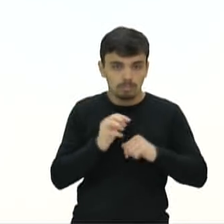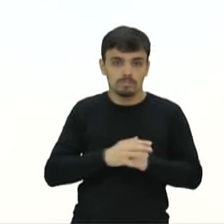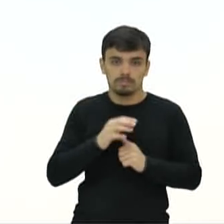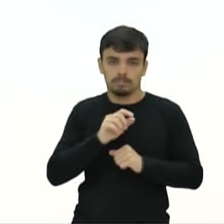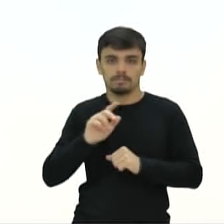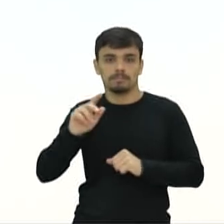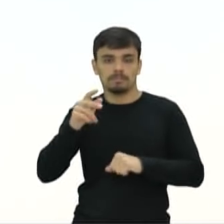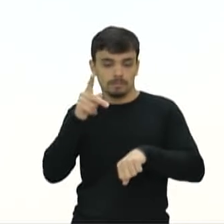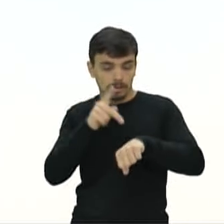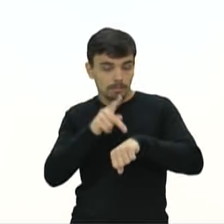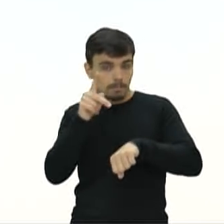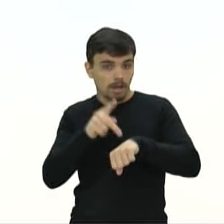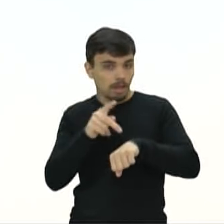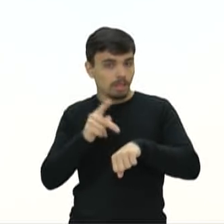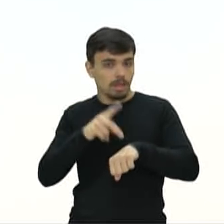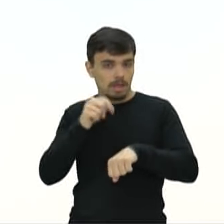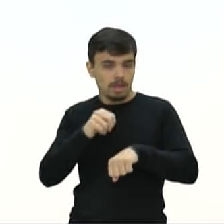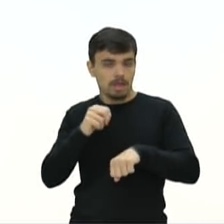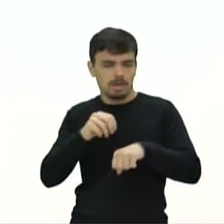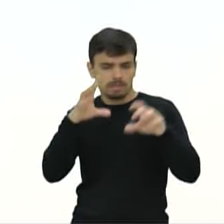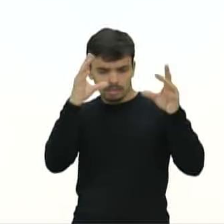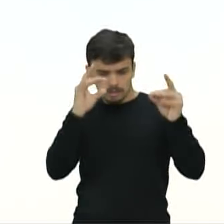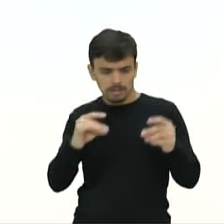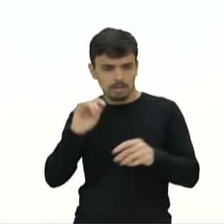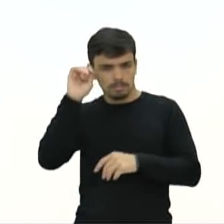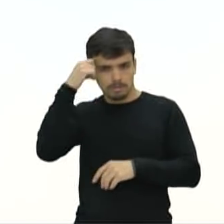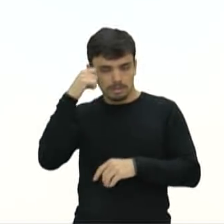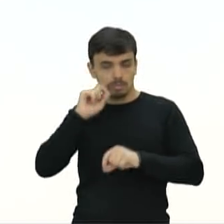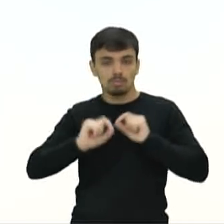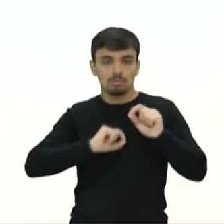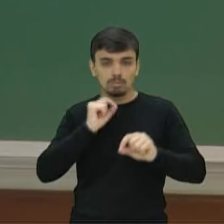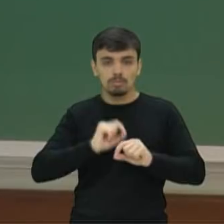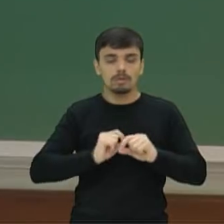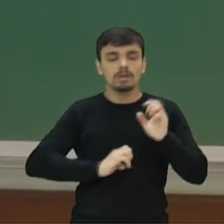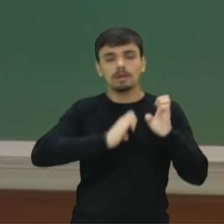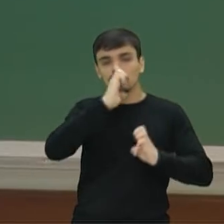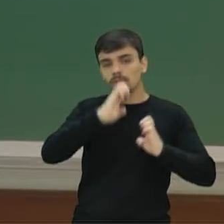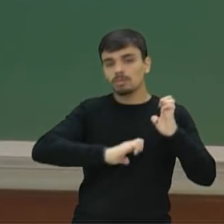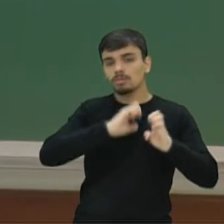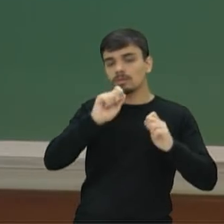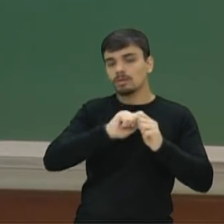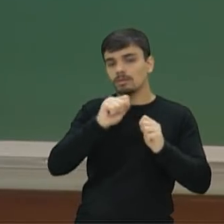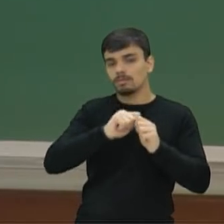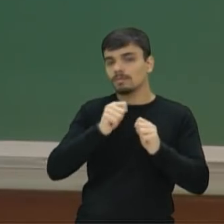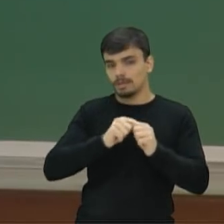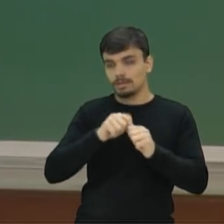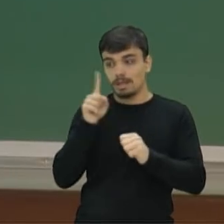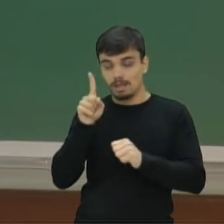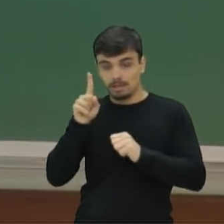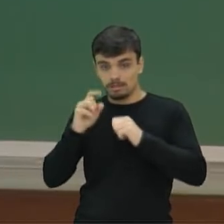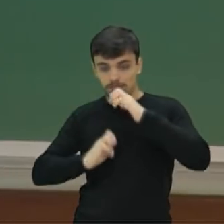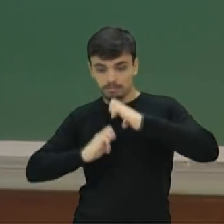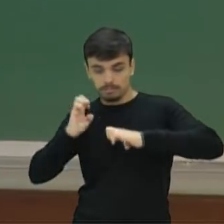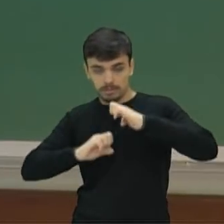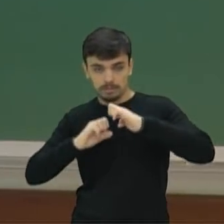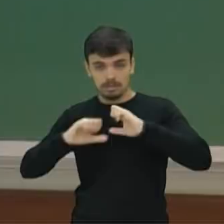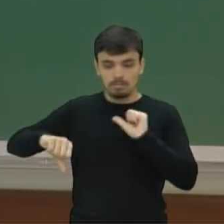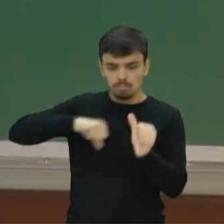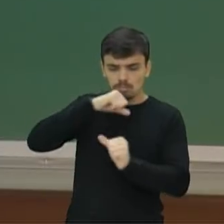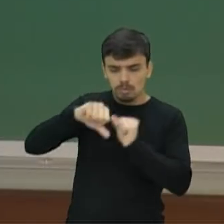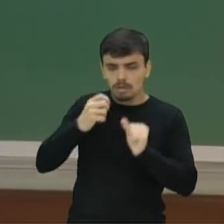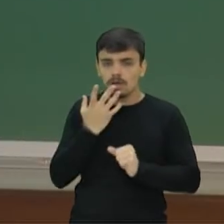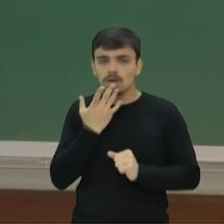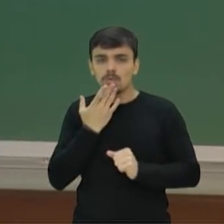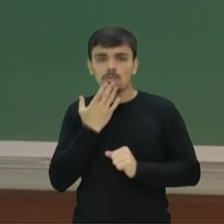a prata com detalhes em preto. Então, o que a indústria faz? Ela começa a modificar determinados produtos, mudando a